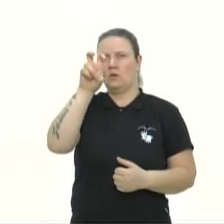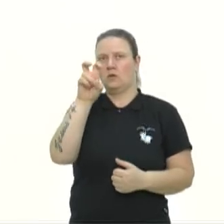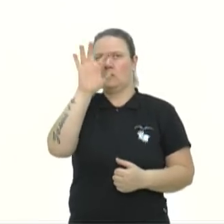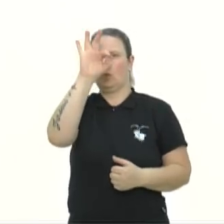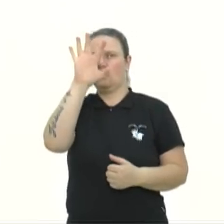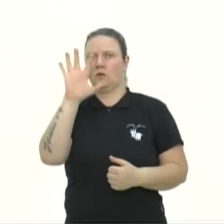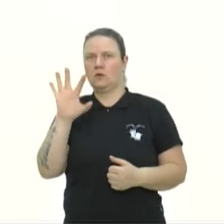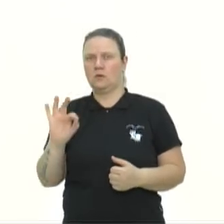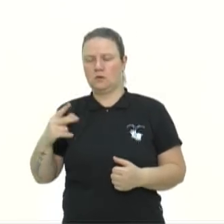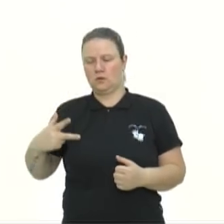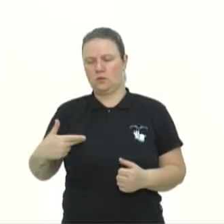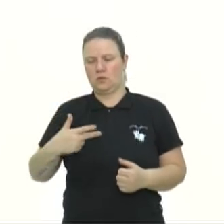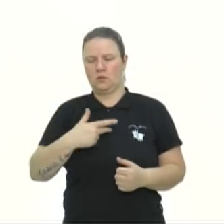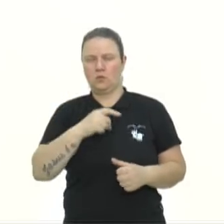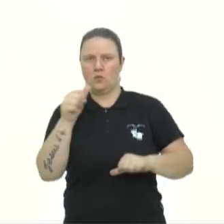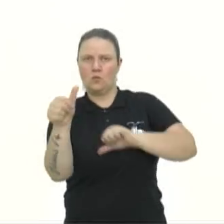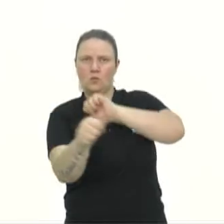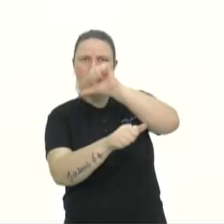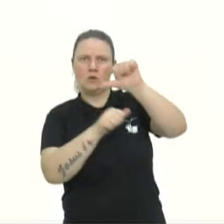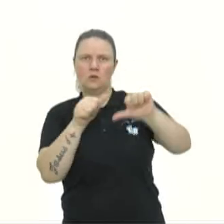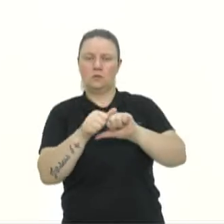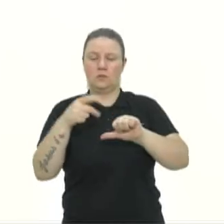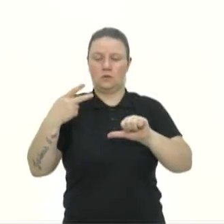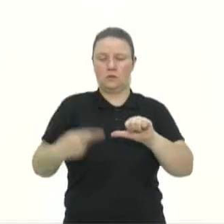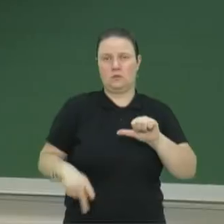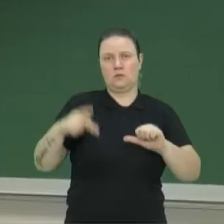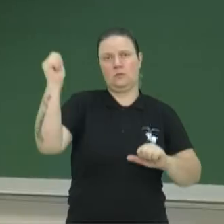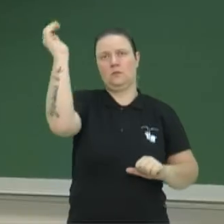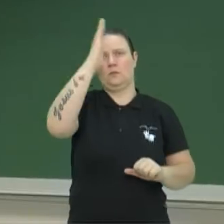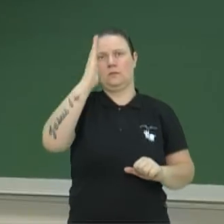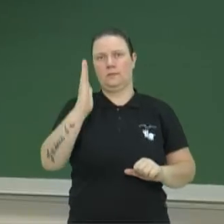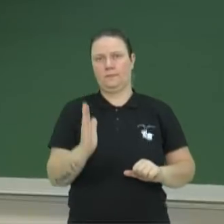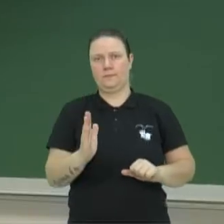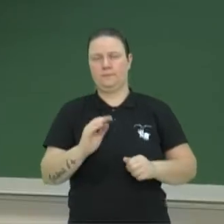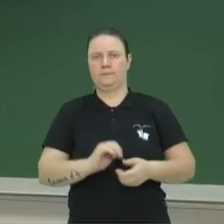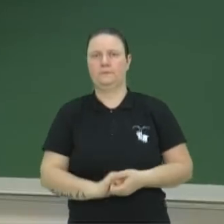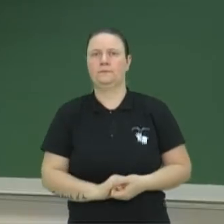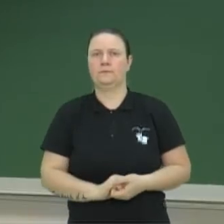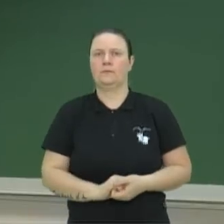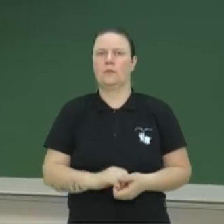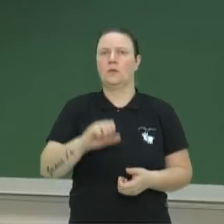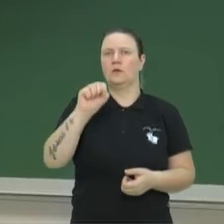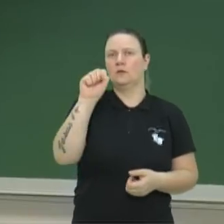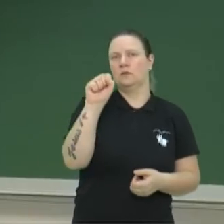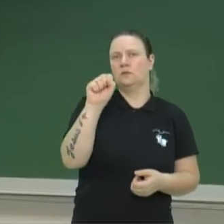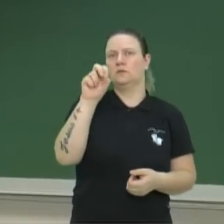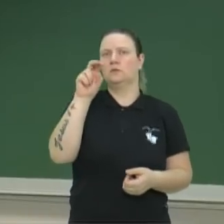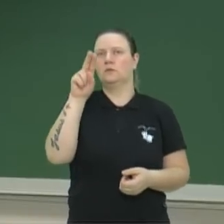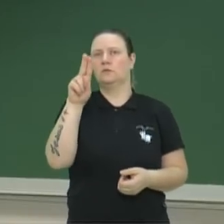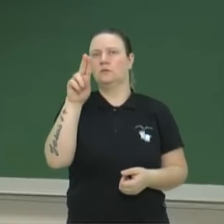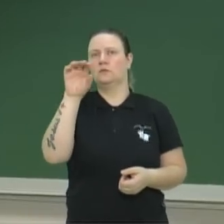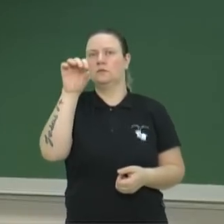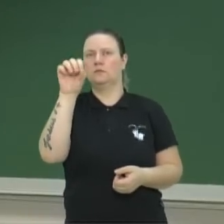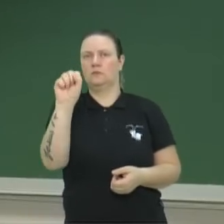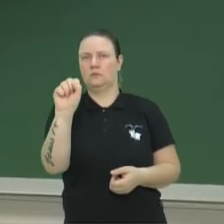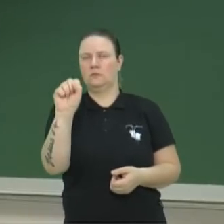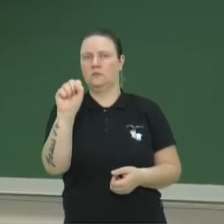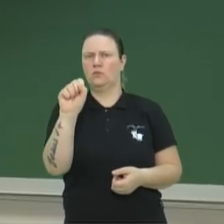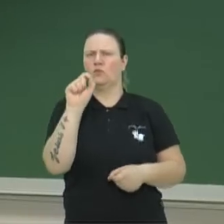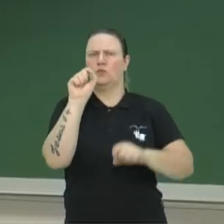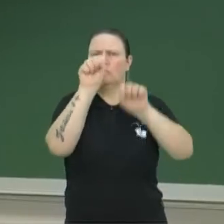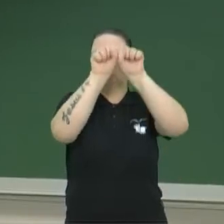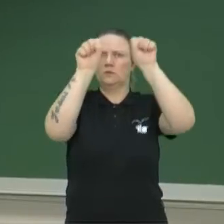95% dos transplantes no país. Então apareceu ali, Sistema Único de Saúde. Ele